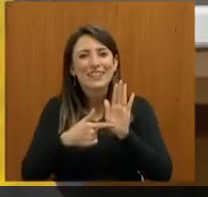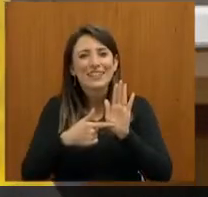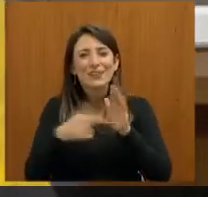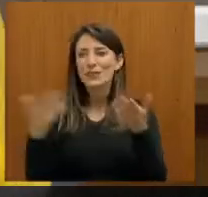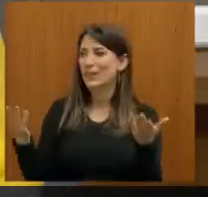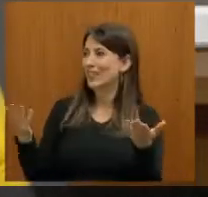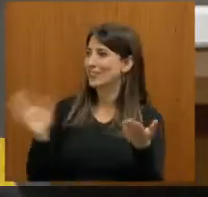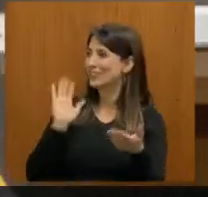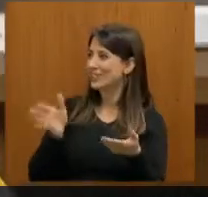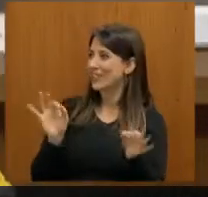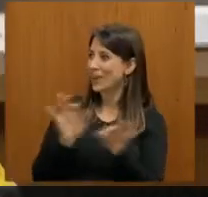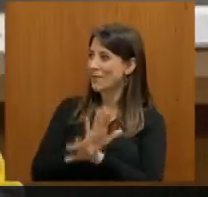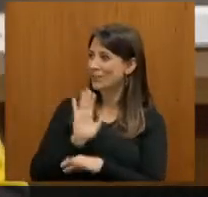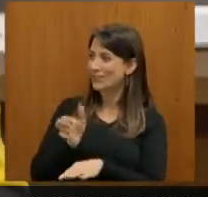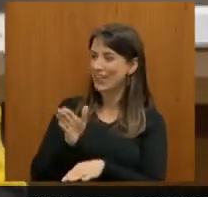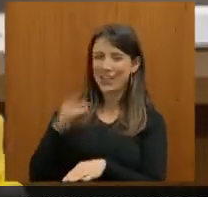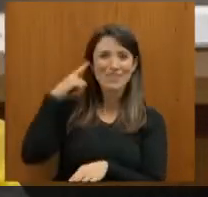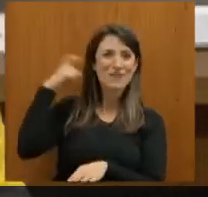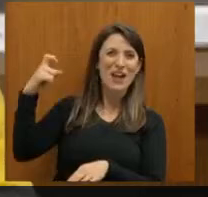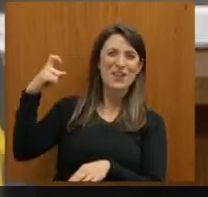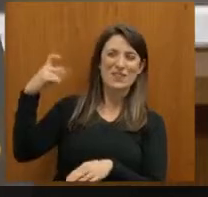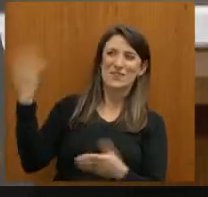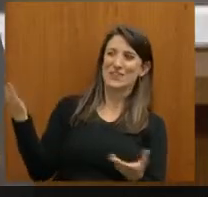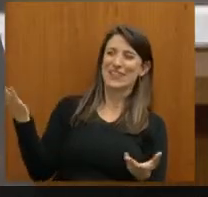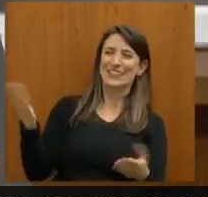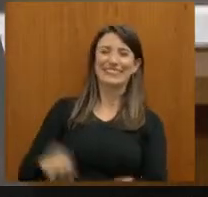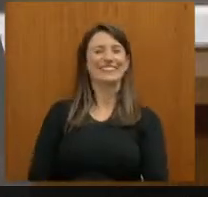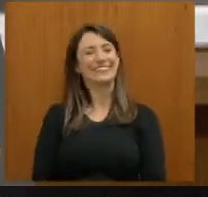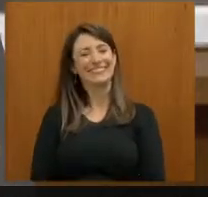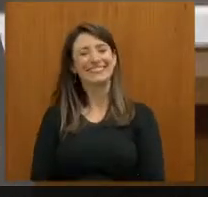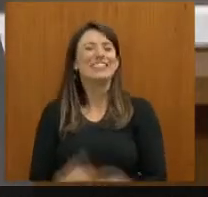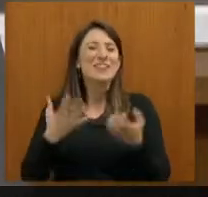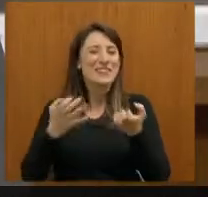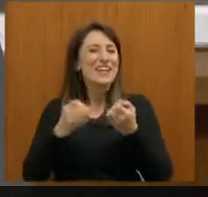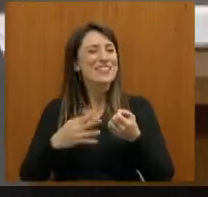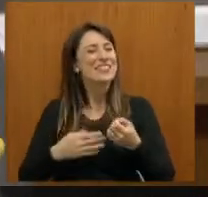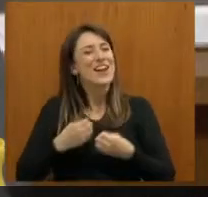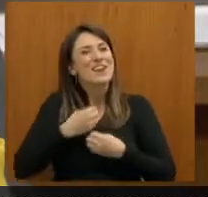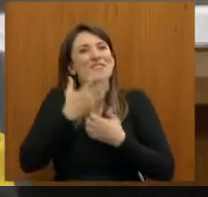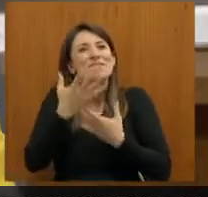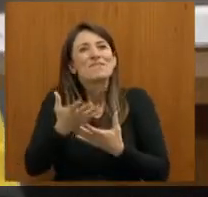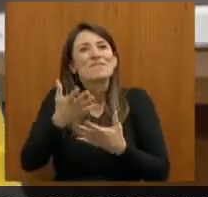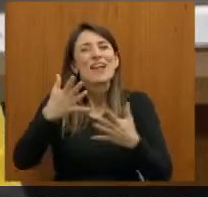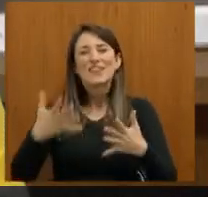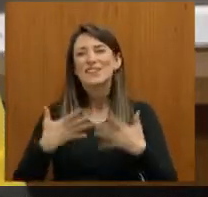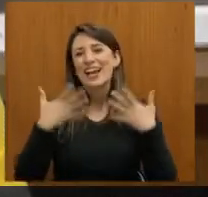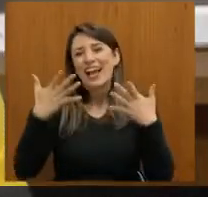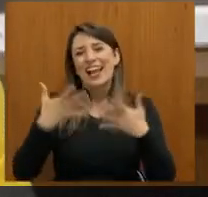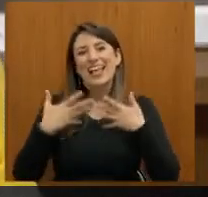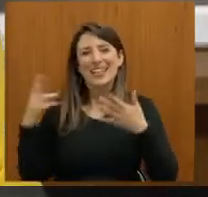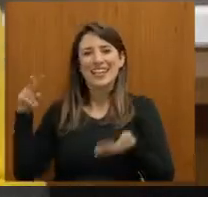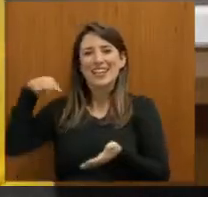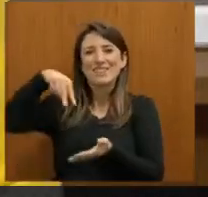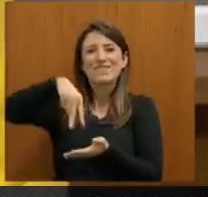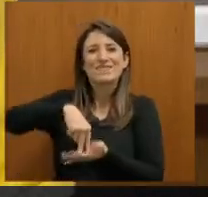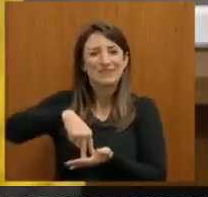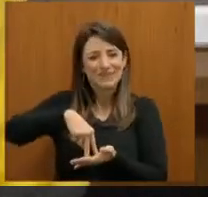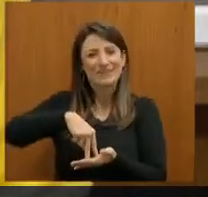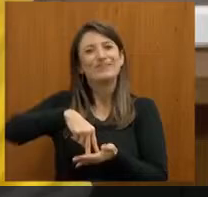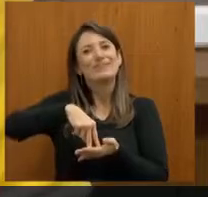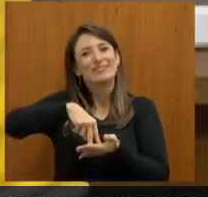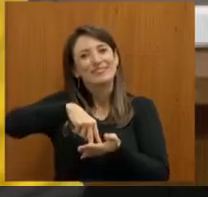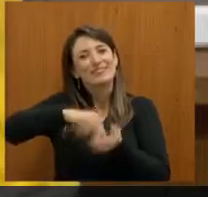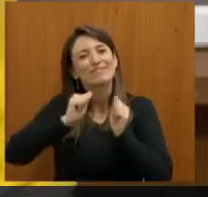já acabou eu quero externar minha alegria de ter estado aqui na